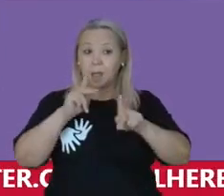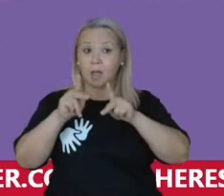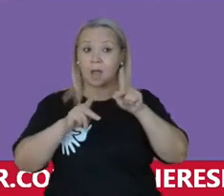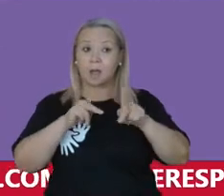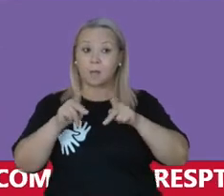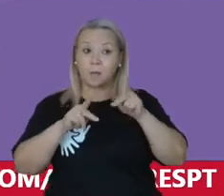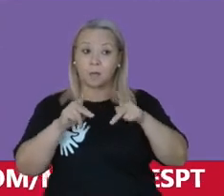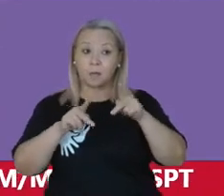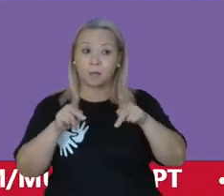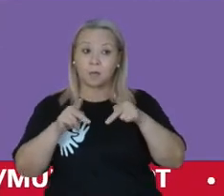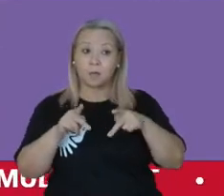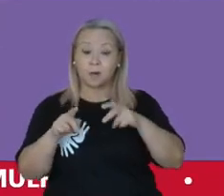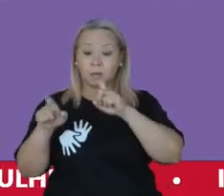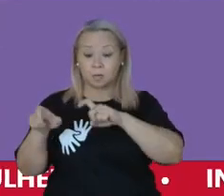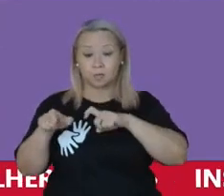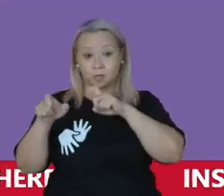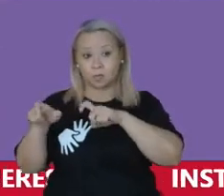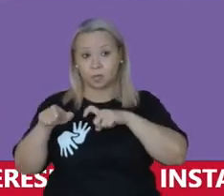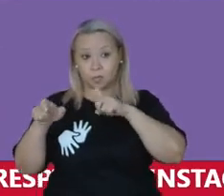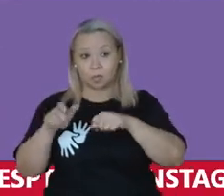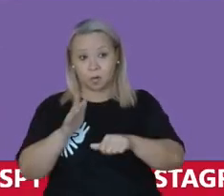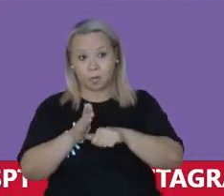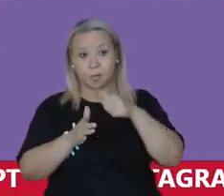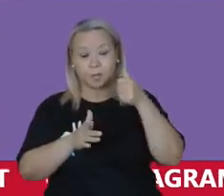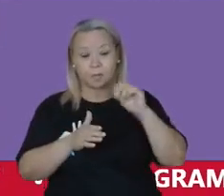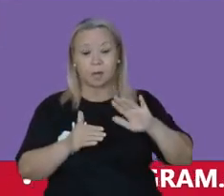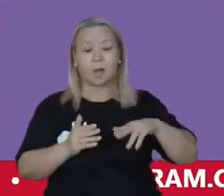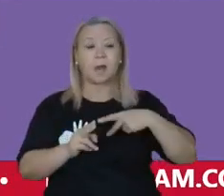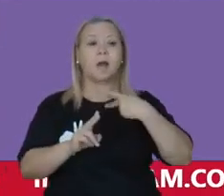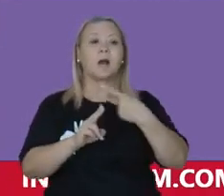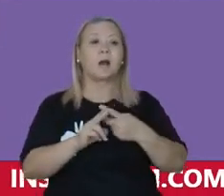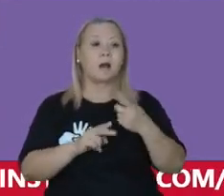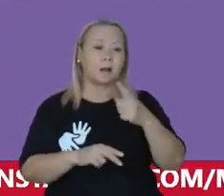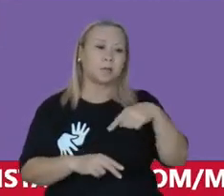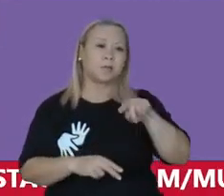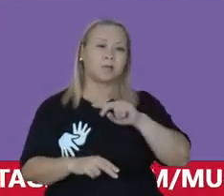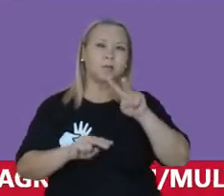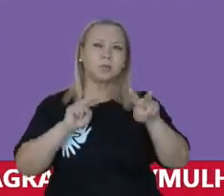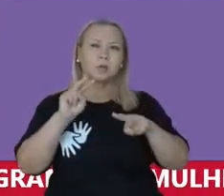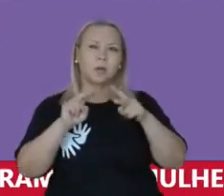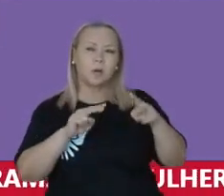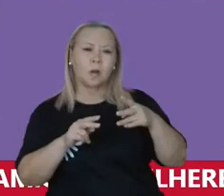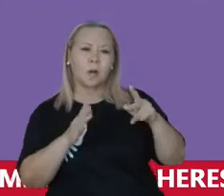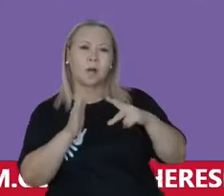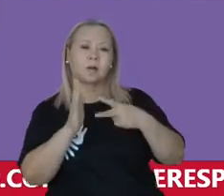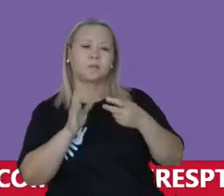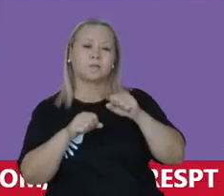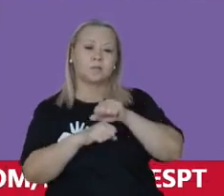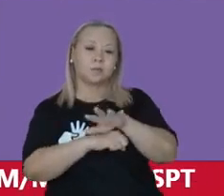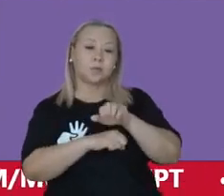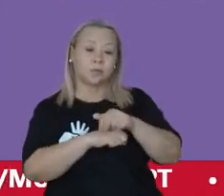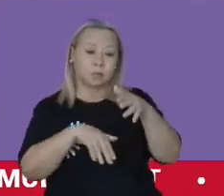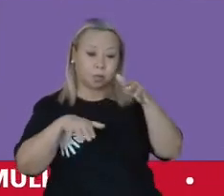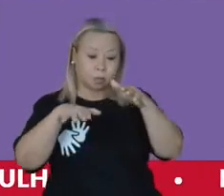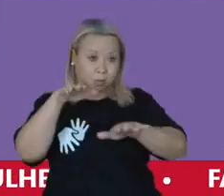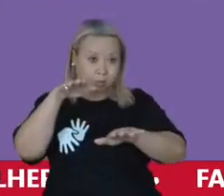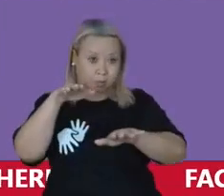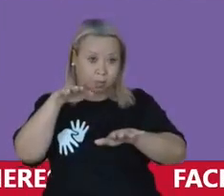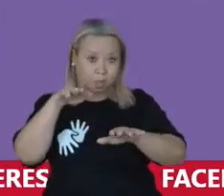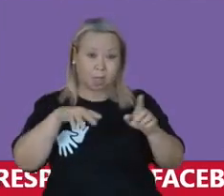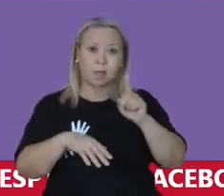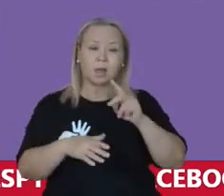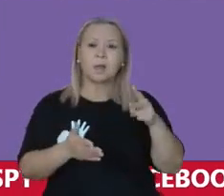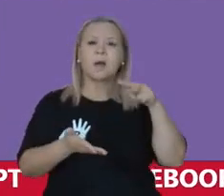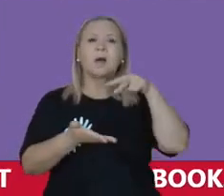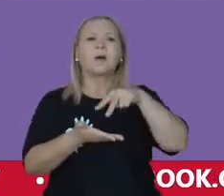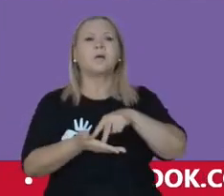população rural. Além disso, quando a gente olha para os indicadores de desigualdade, não